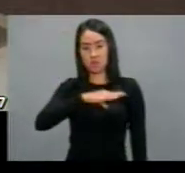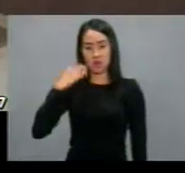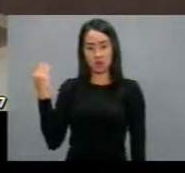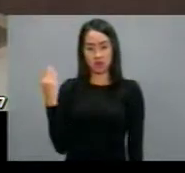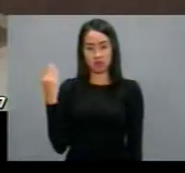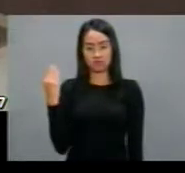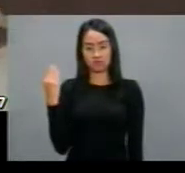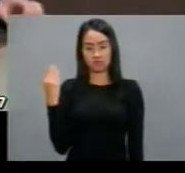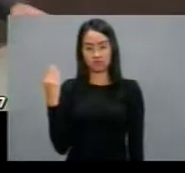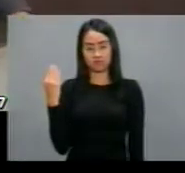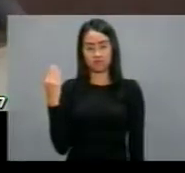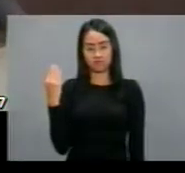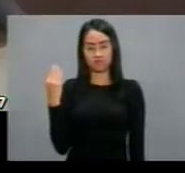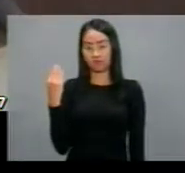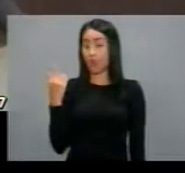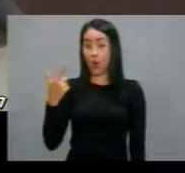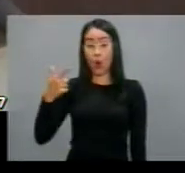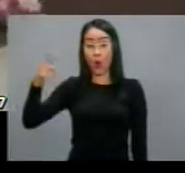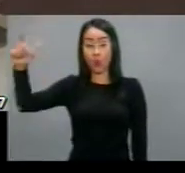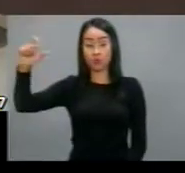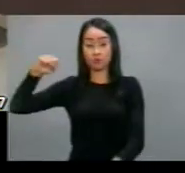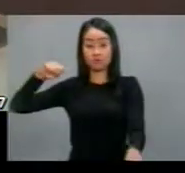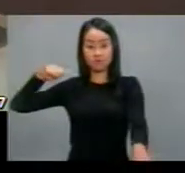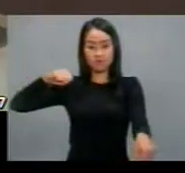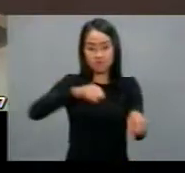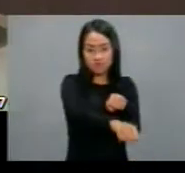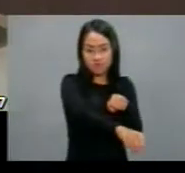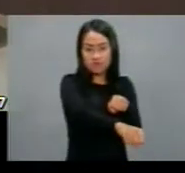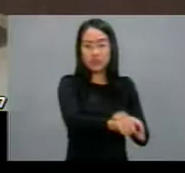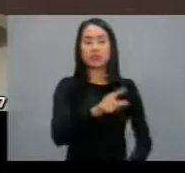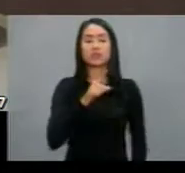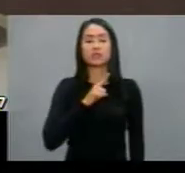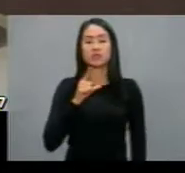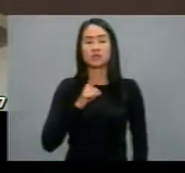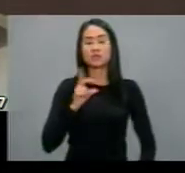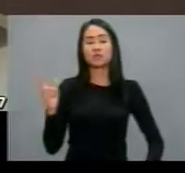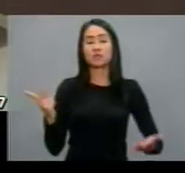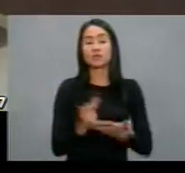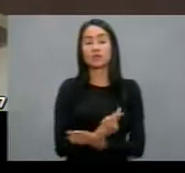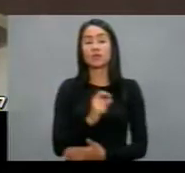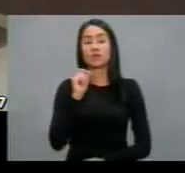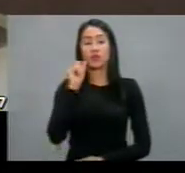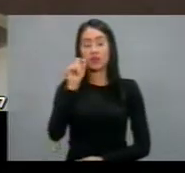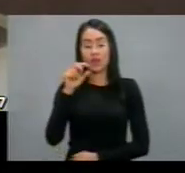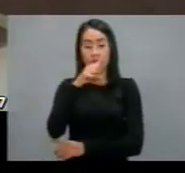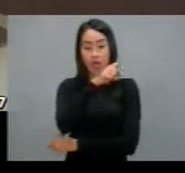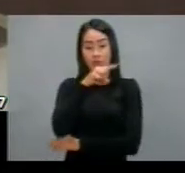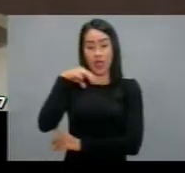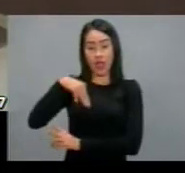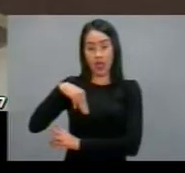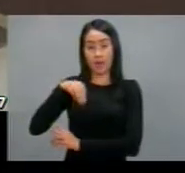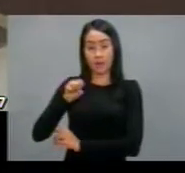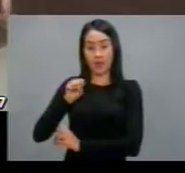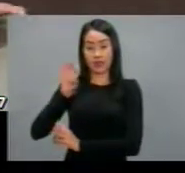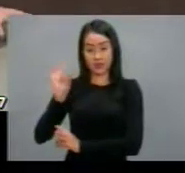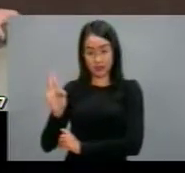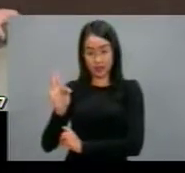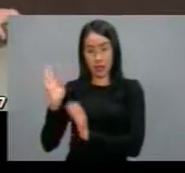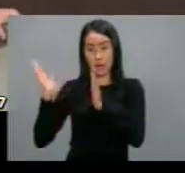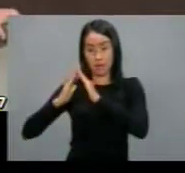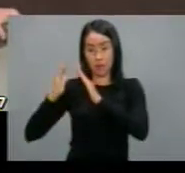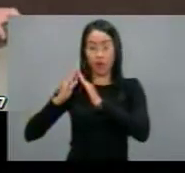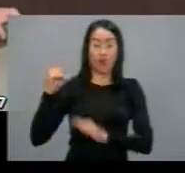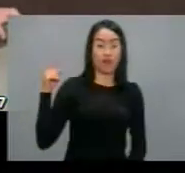campo. Tivemos o esquartejamento de um sem-terra no Pará.